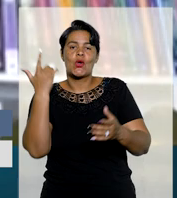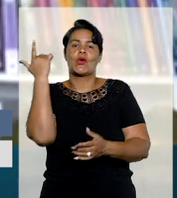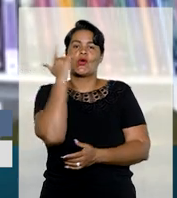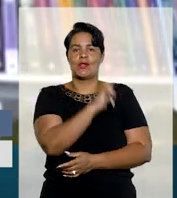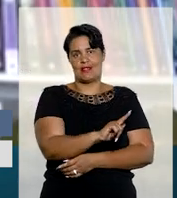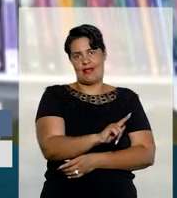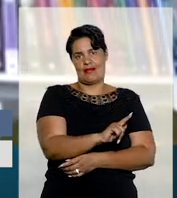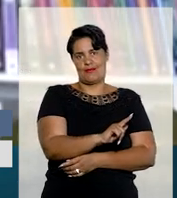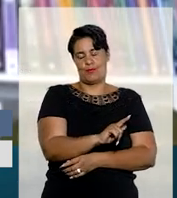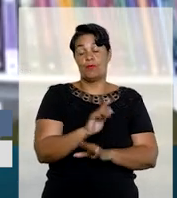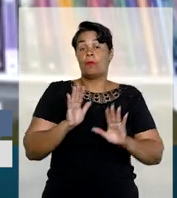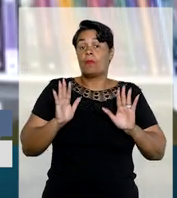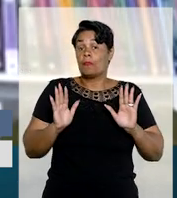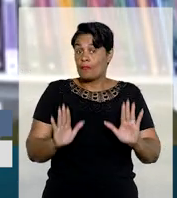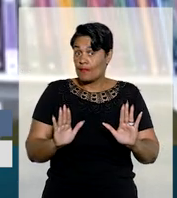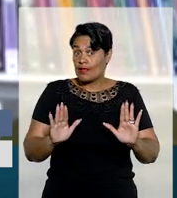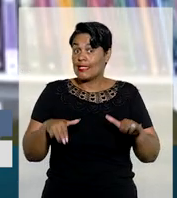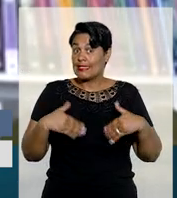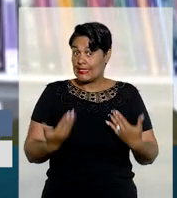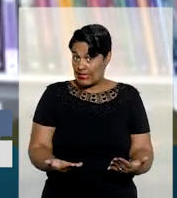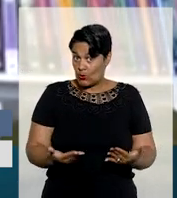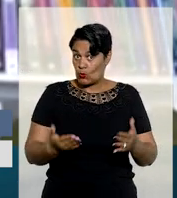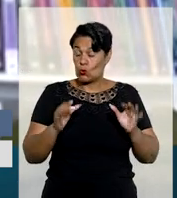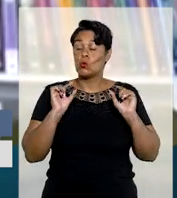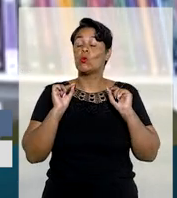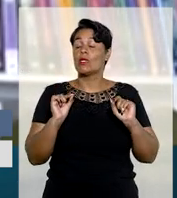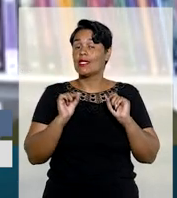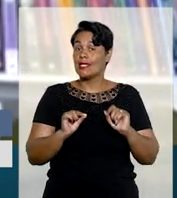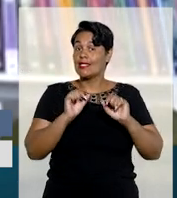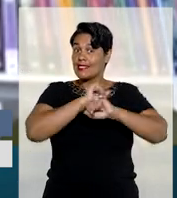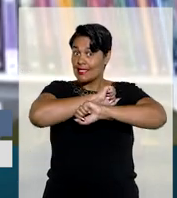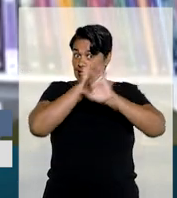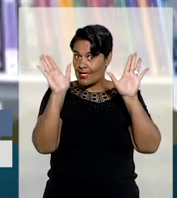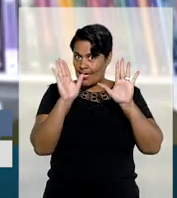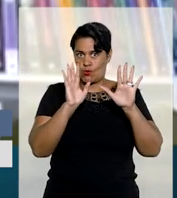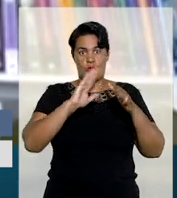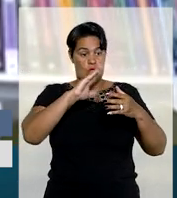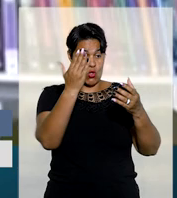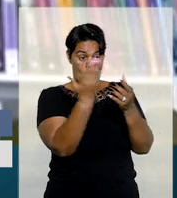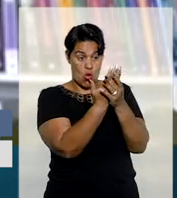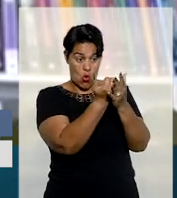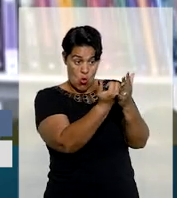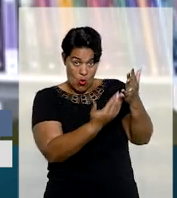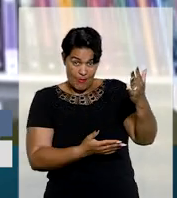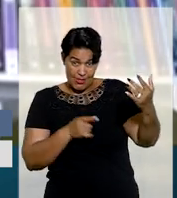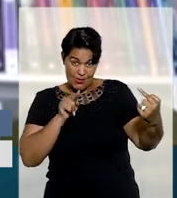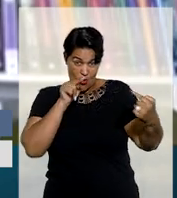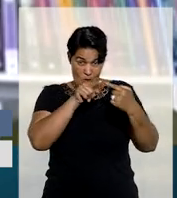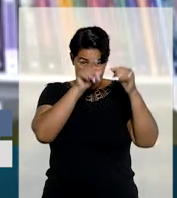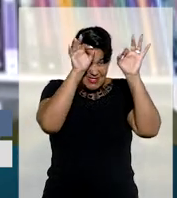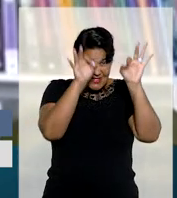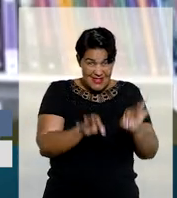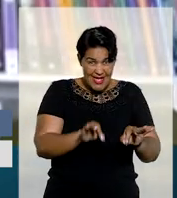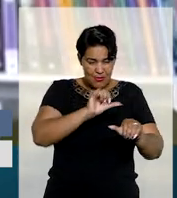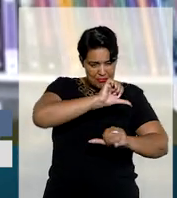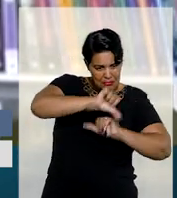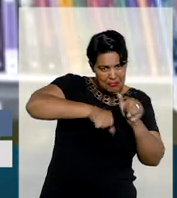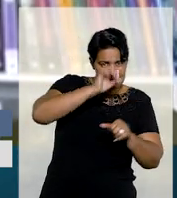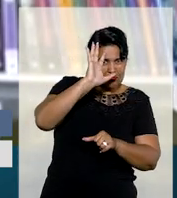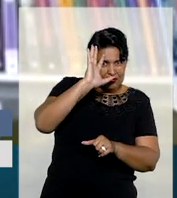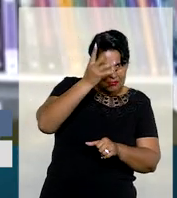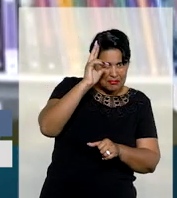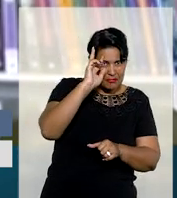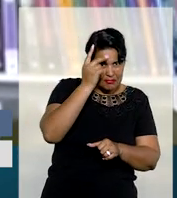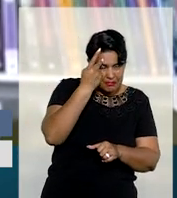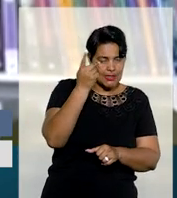desconsiderado, pode sim ser acolhido. Então, nós podemos dizer que, embora os embargos de declaração não tenham por objetivo a